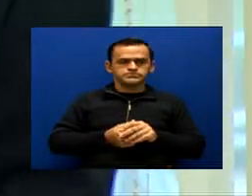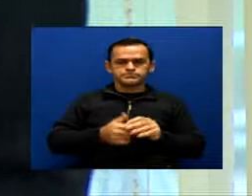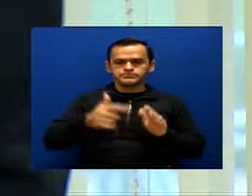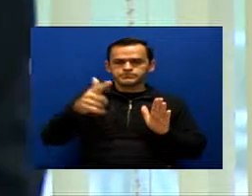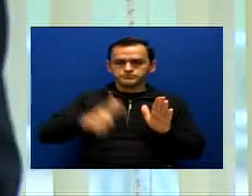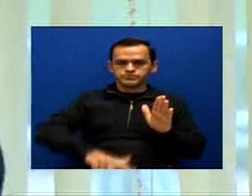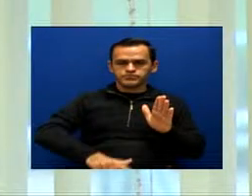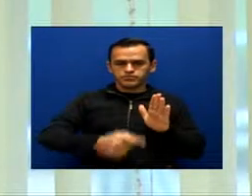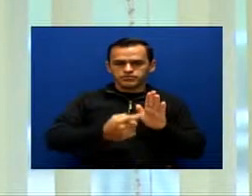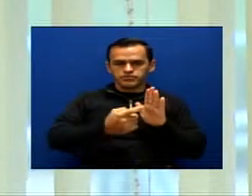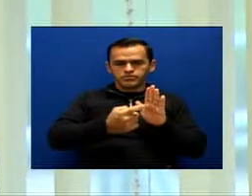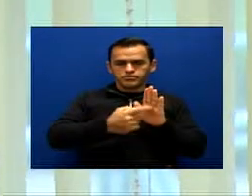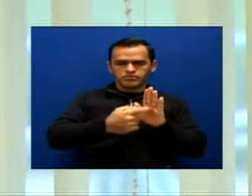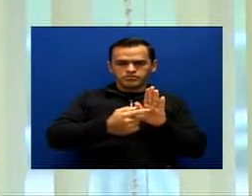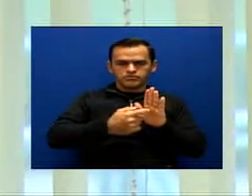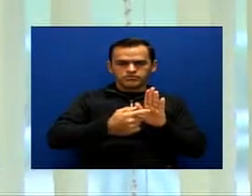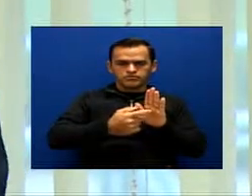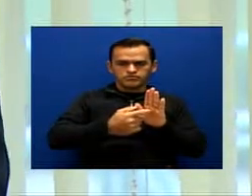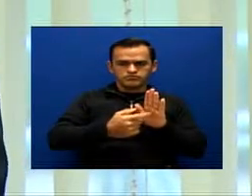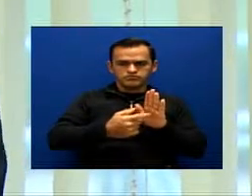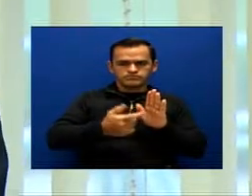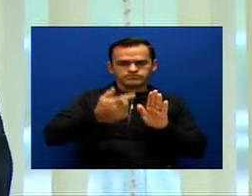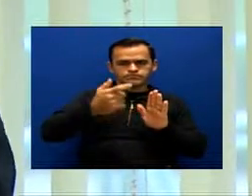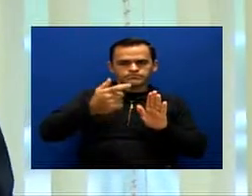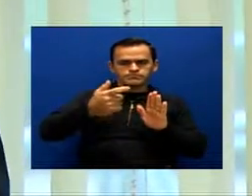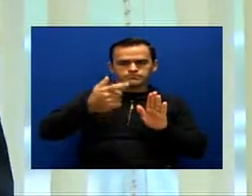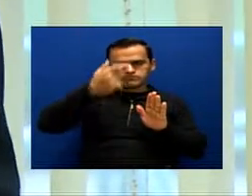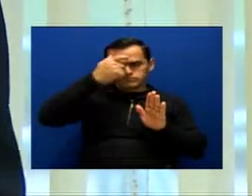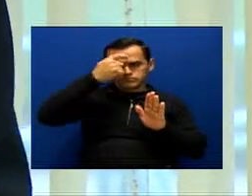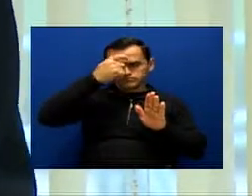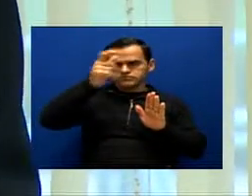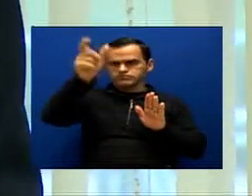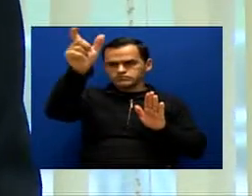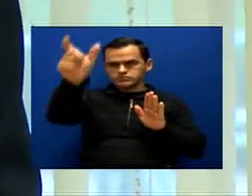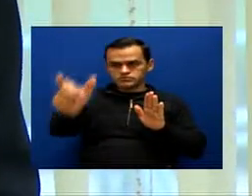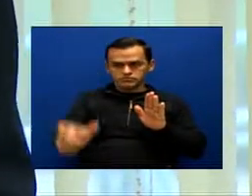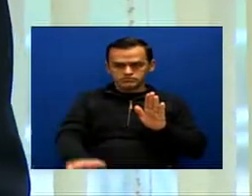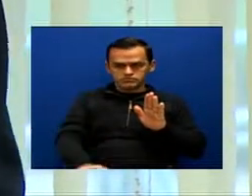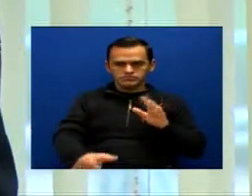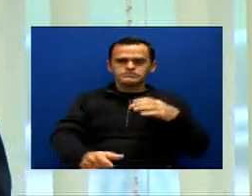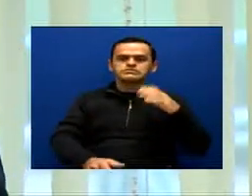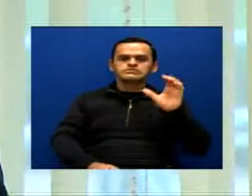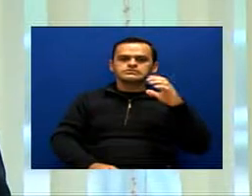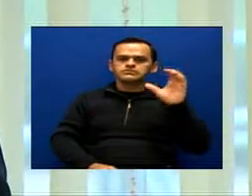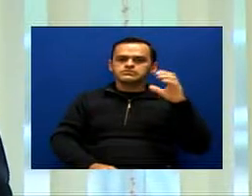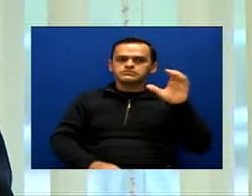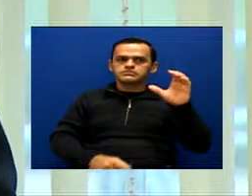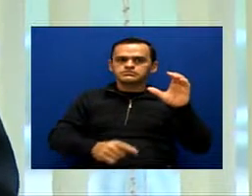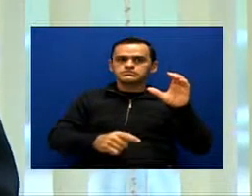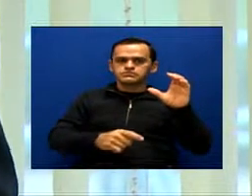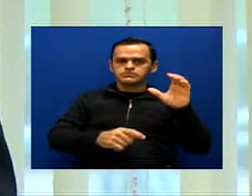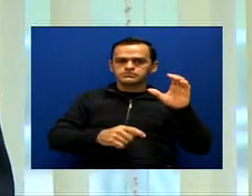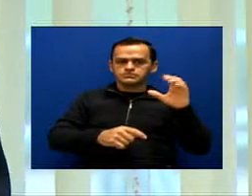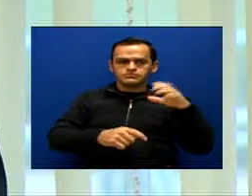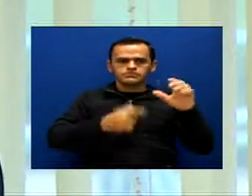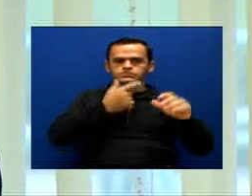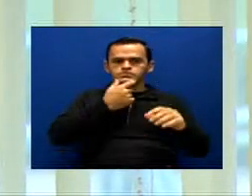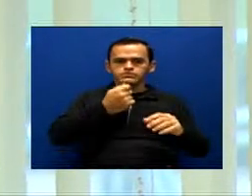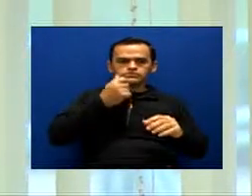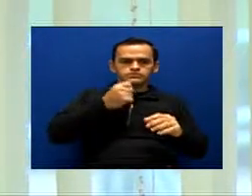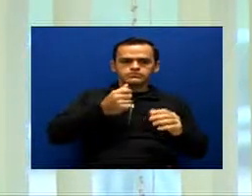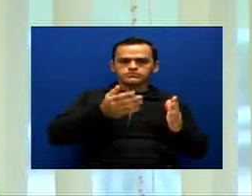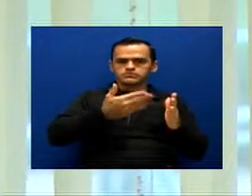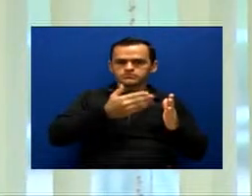Ainda, em conceito de identidade de gênero, do ponto de vista científico, olha qual o conceito que os livros, os